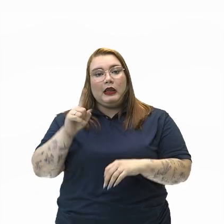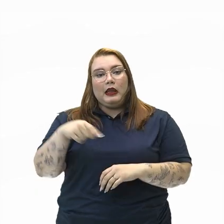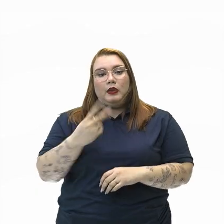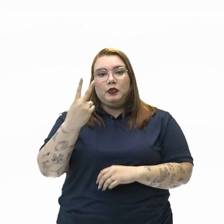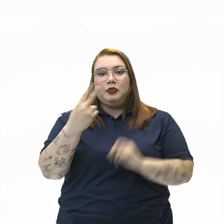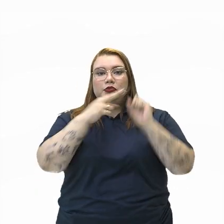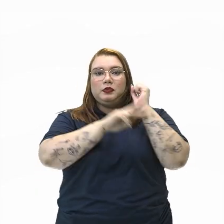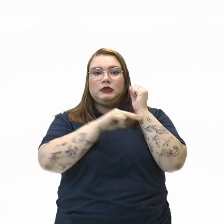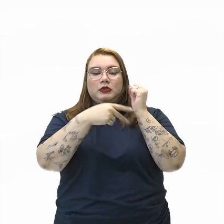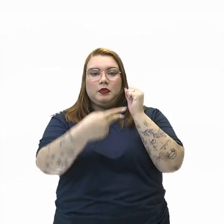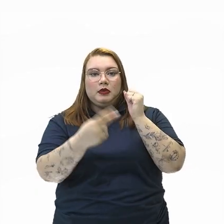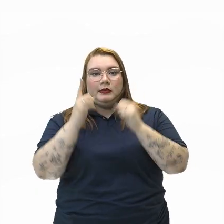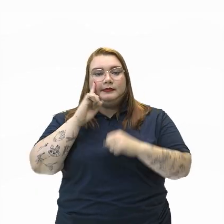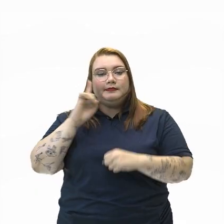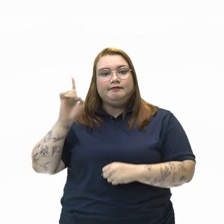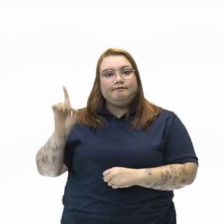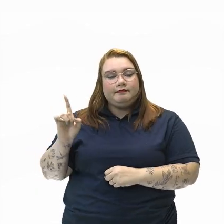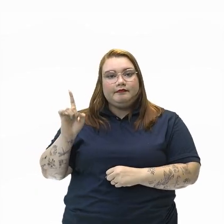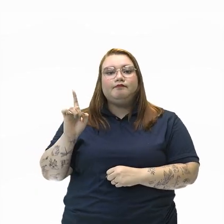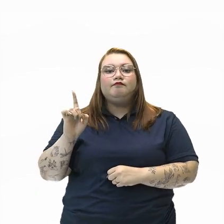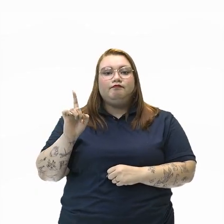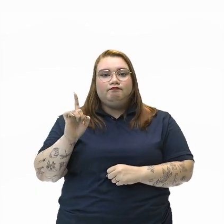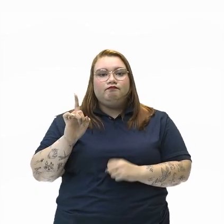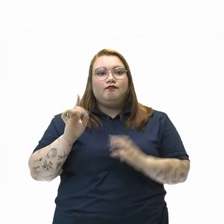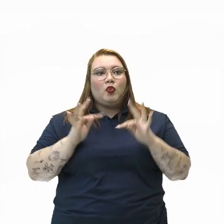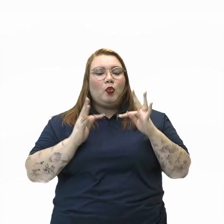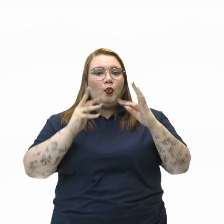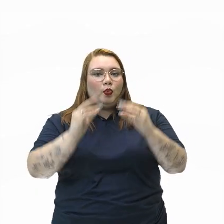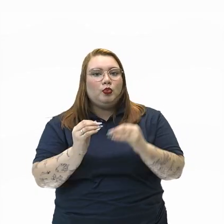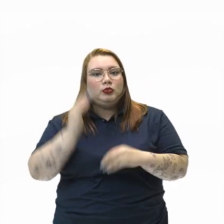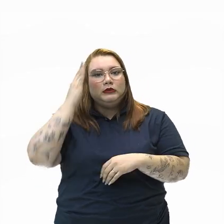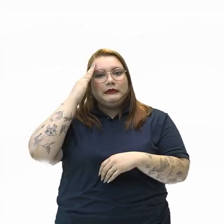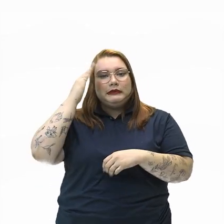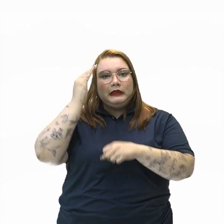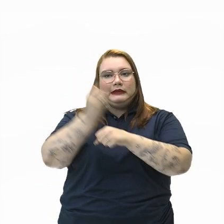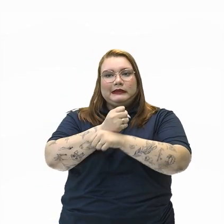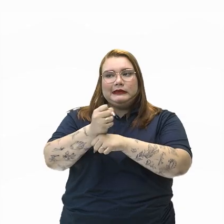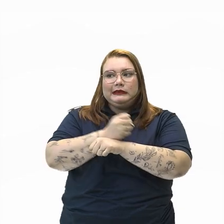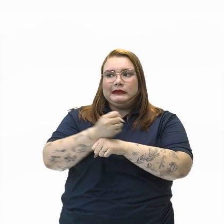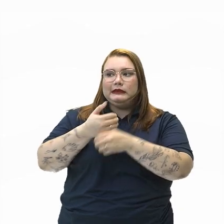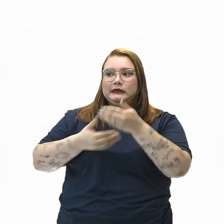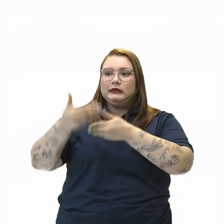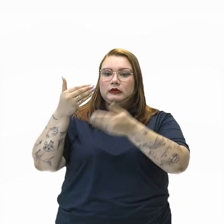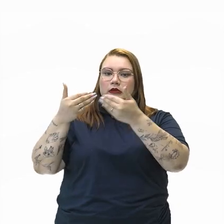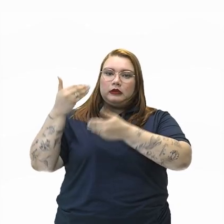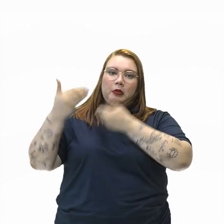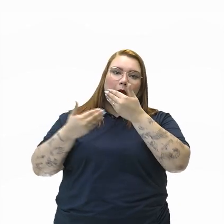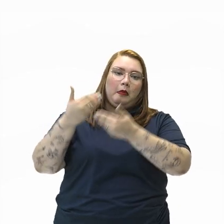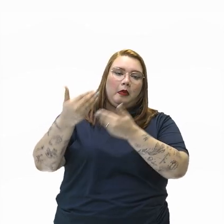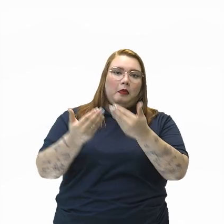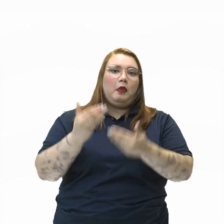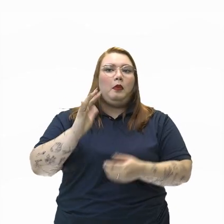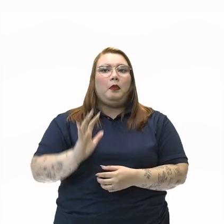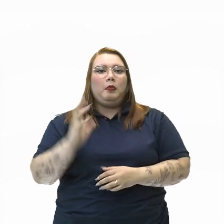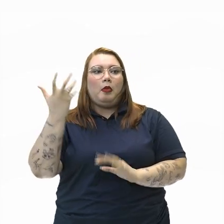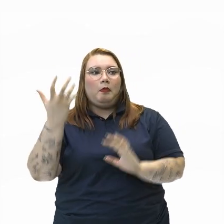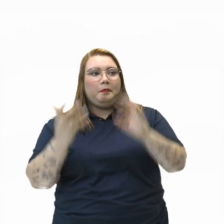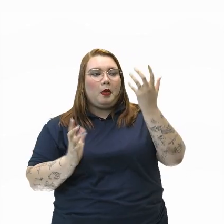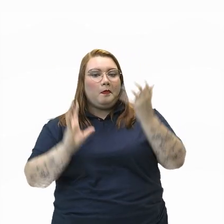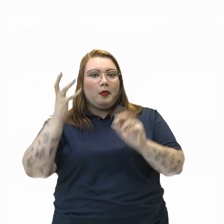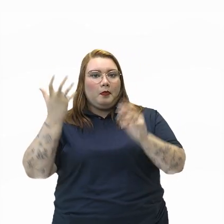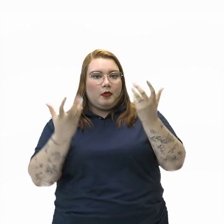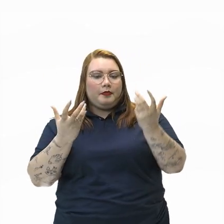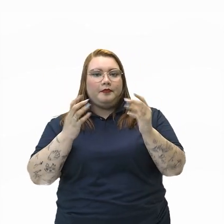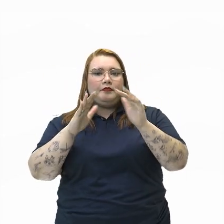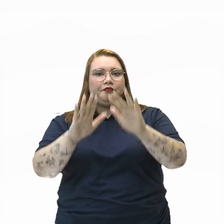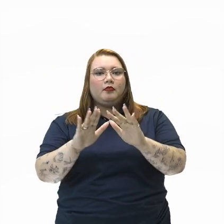que são bastante aí comentados nos últimos tempos. Né? Lembrando aí para vocês que o efeito